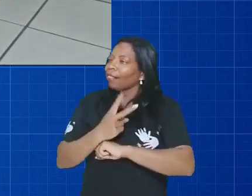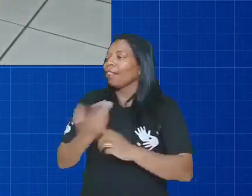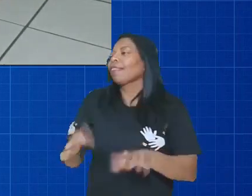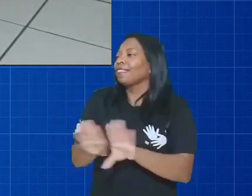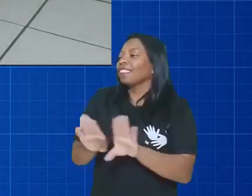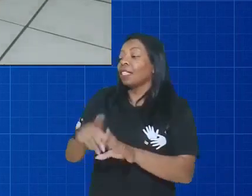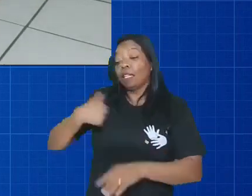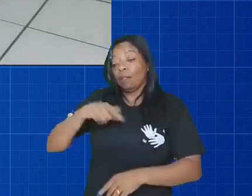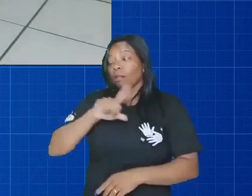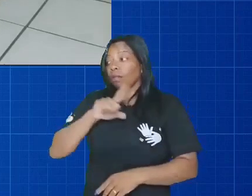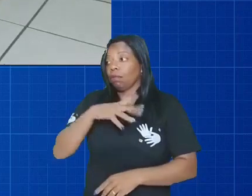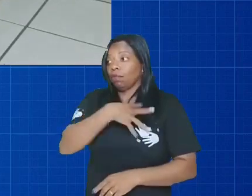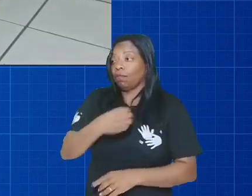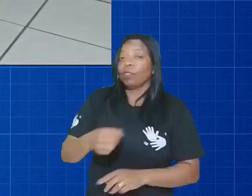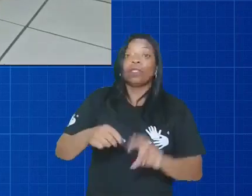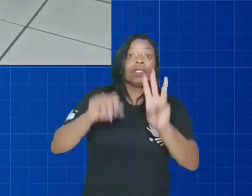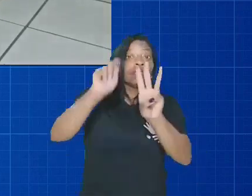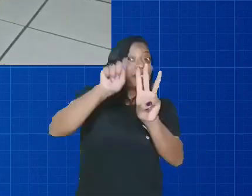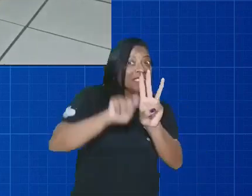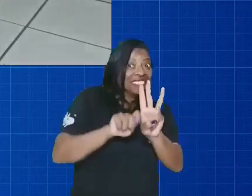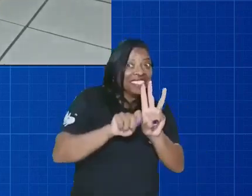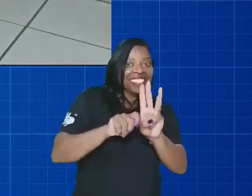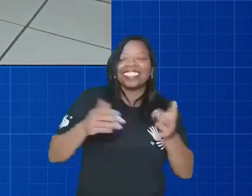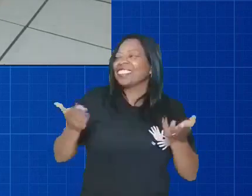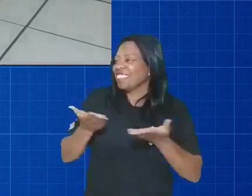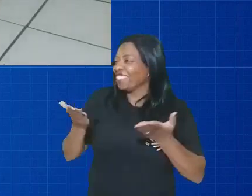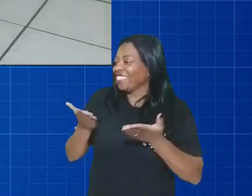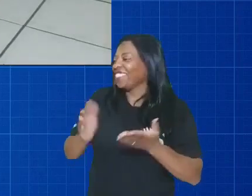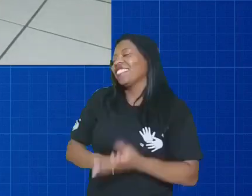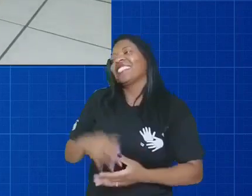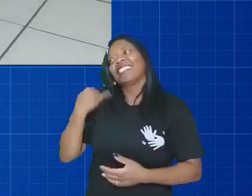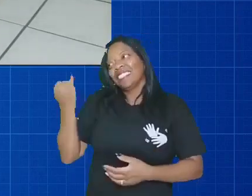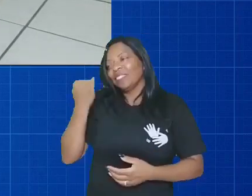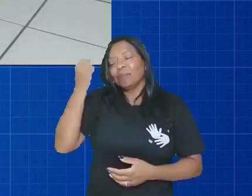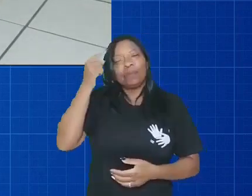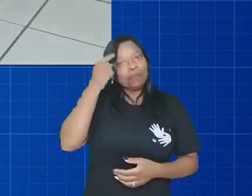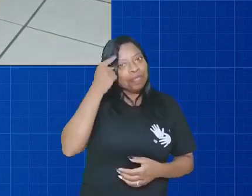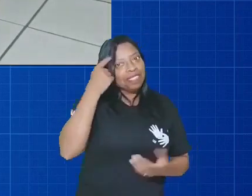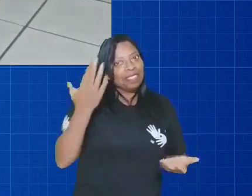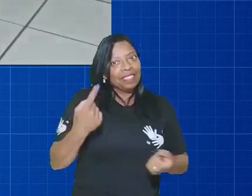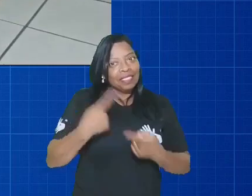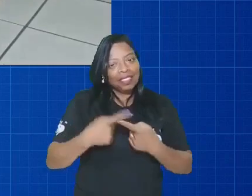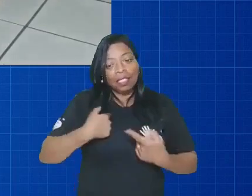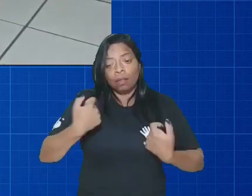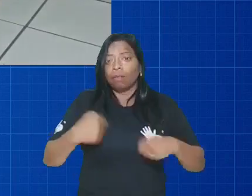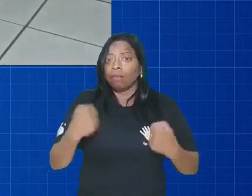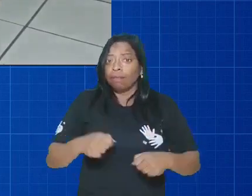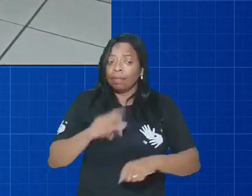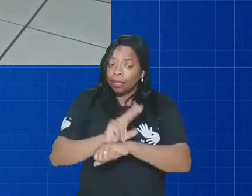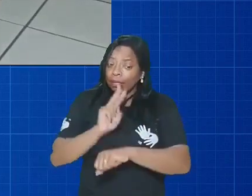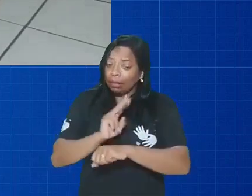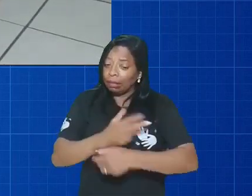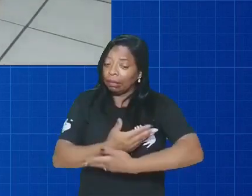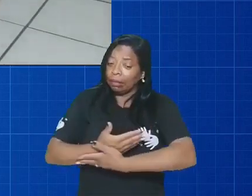3 meses e alguns dias hoje. Então, né, ele demanda muito da gente, né? E não é só a mãe que tem que participar